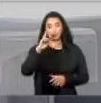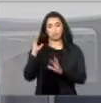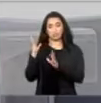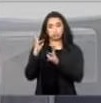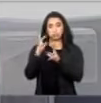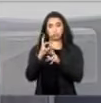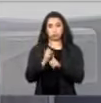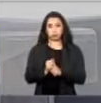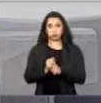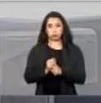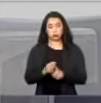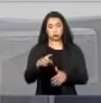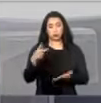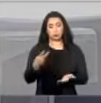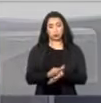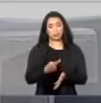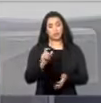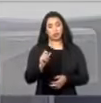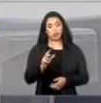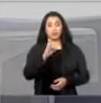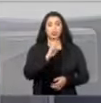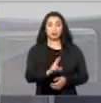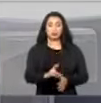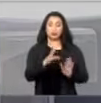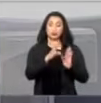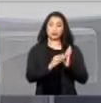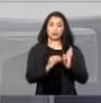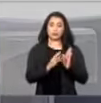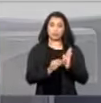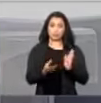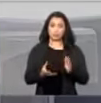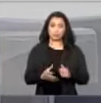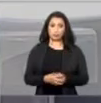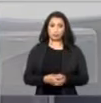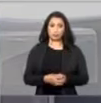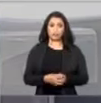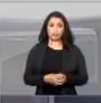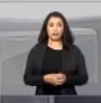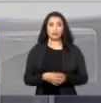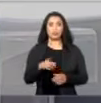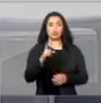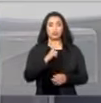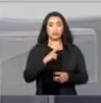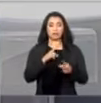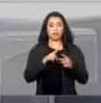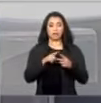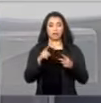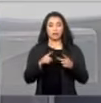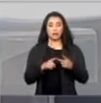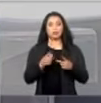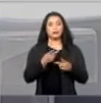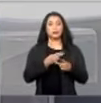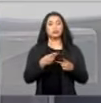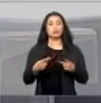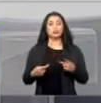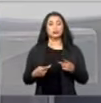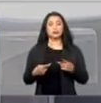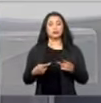a eficiência e os resultados desse modelo, é que repousam 2 questões colocadas nessa